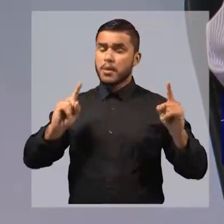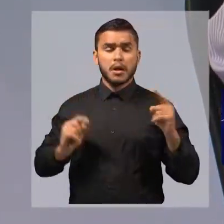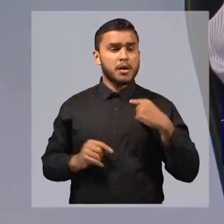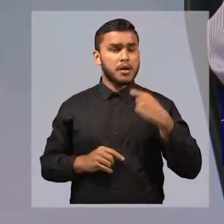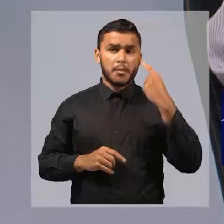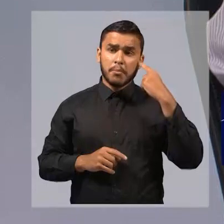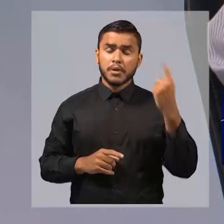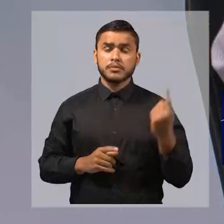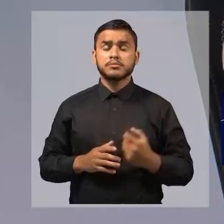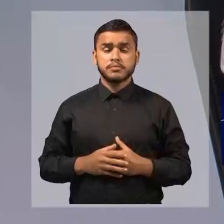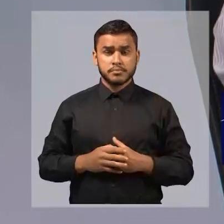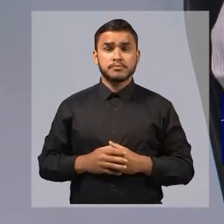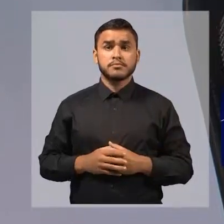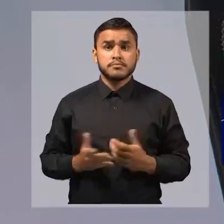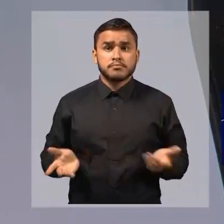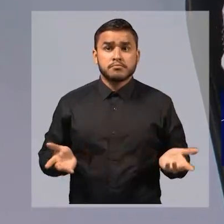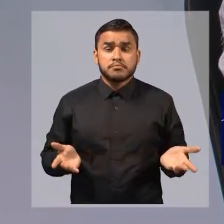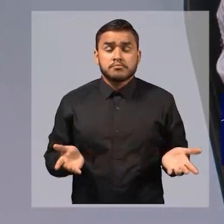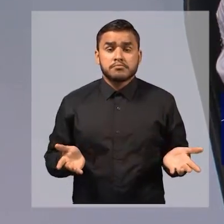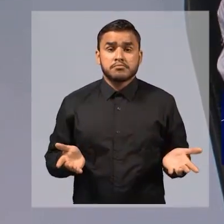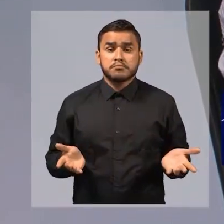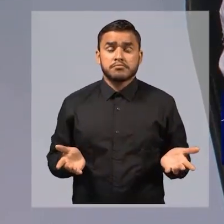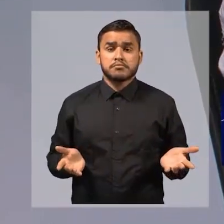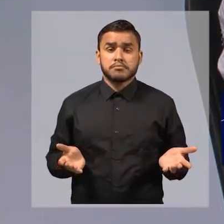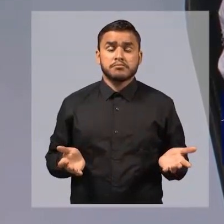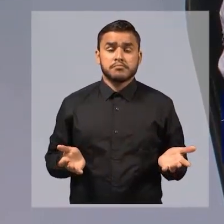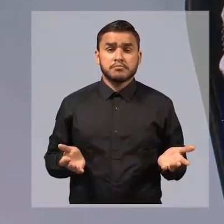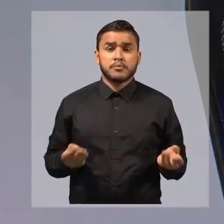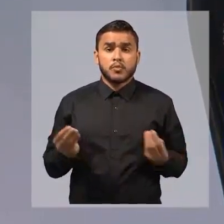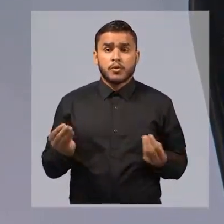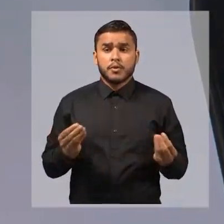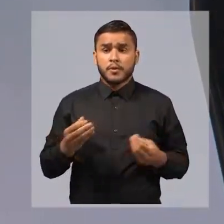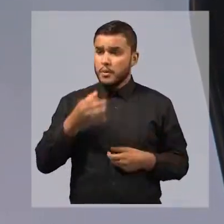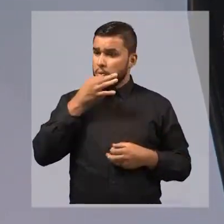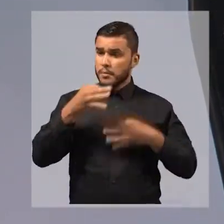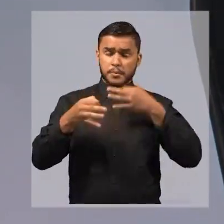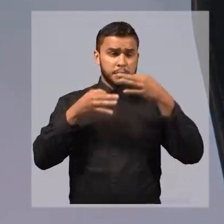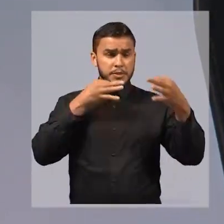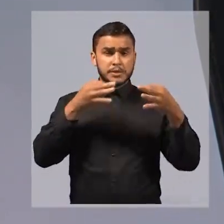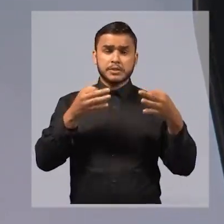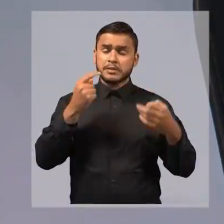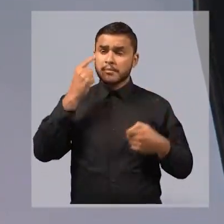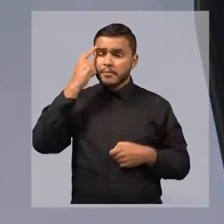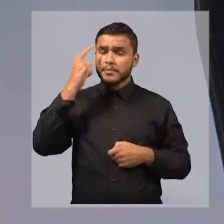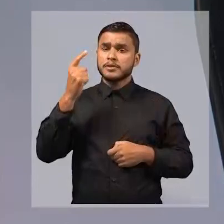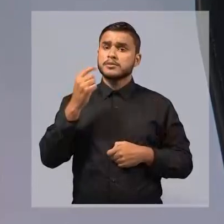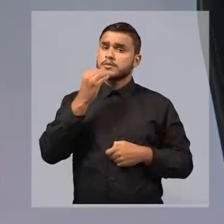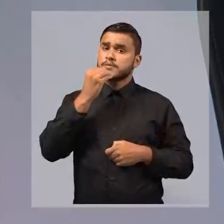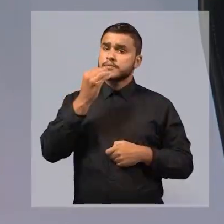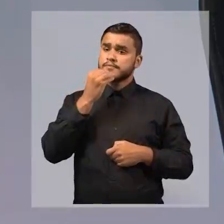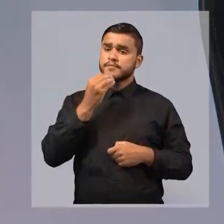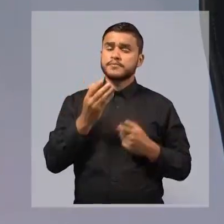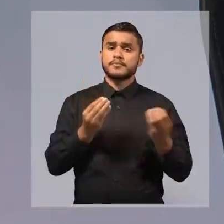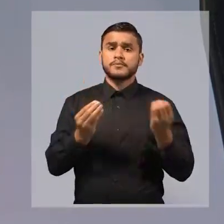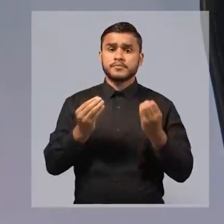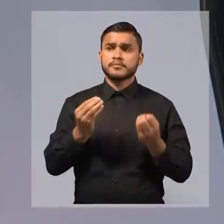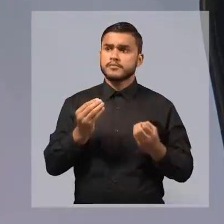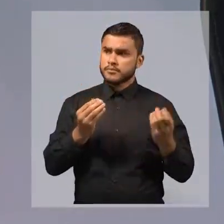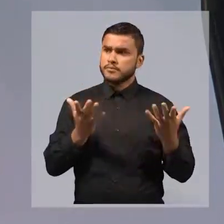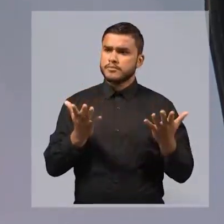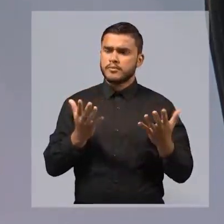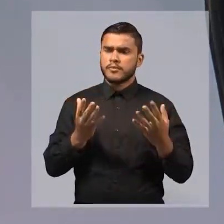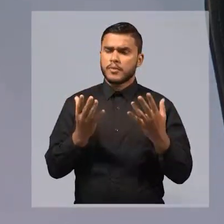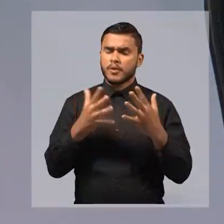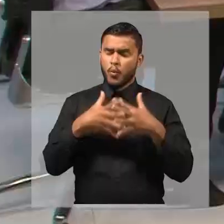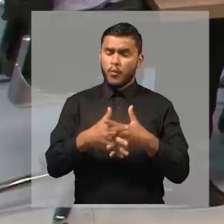algumas afirmações assim, beirando a sandice do presidente, né? Quer dizer, não desqualifica, pelo contrário, né? Tá aí você tem uma coordenação.